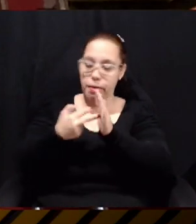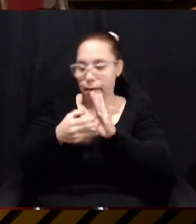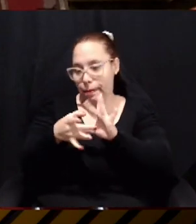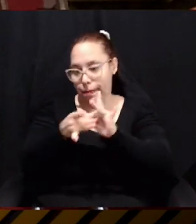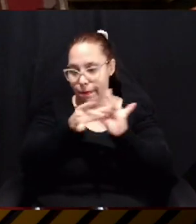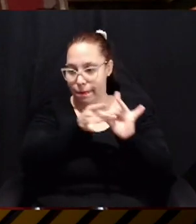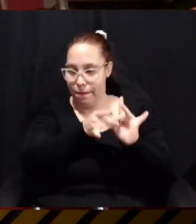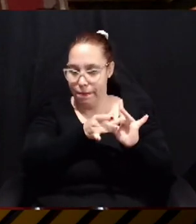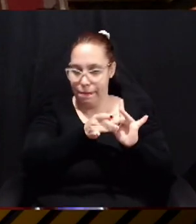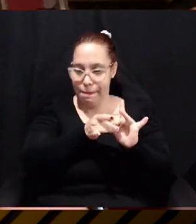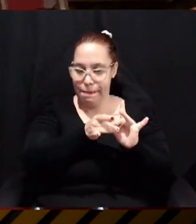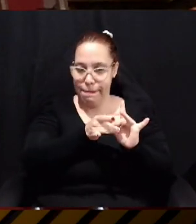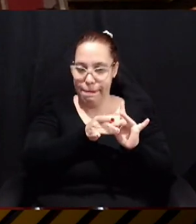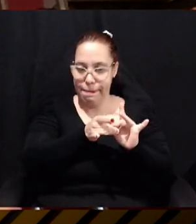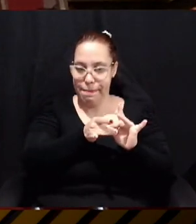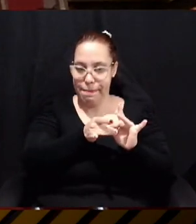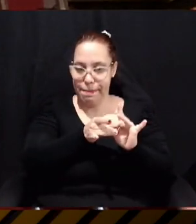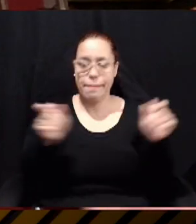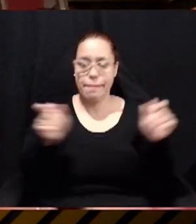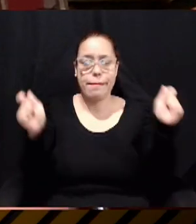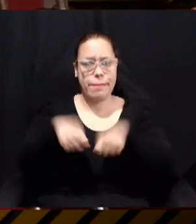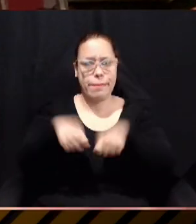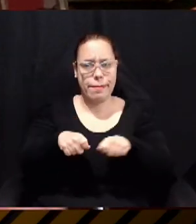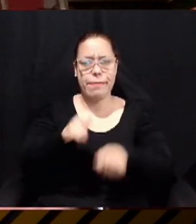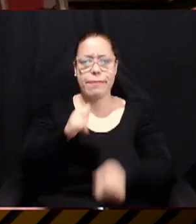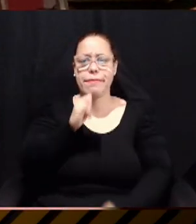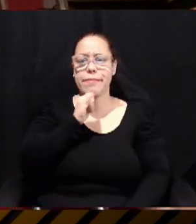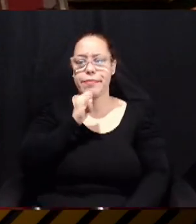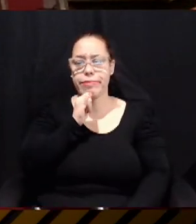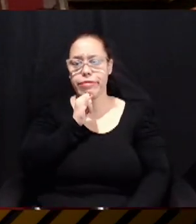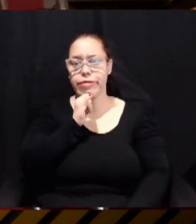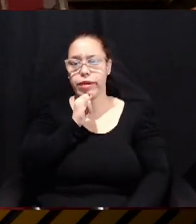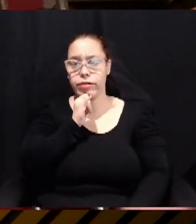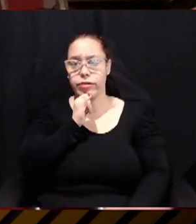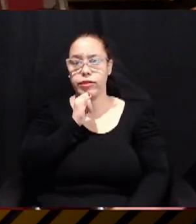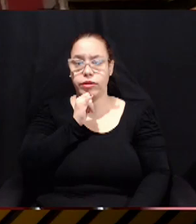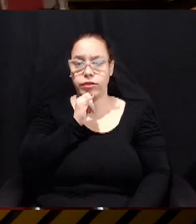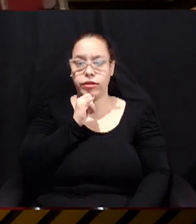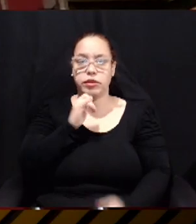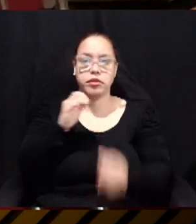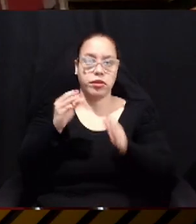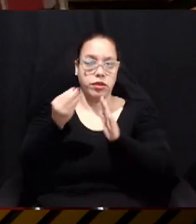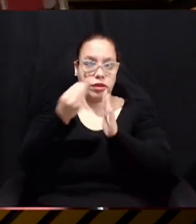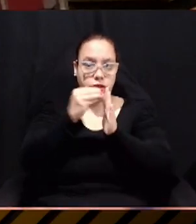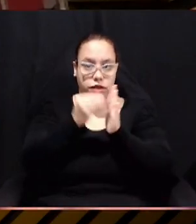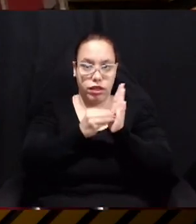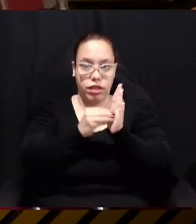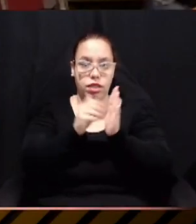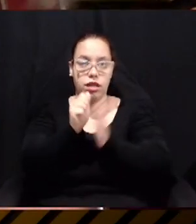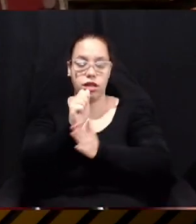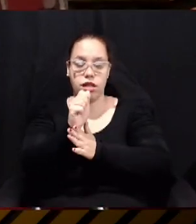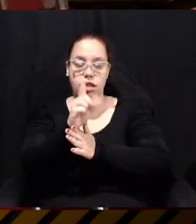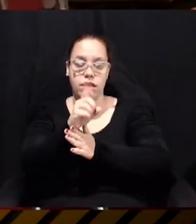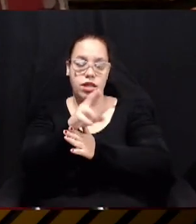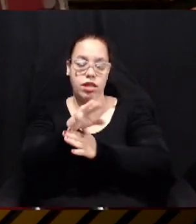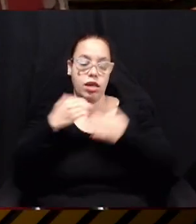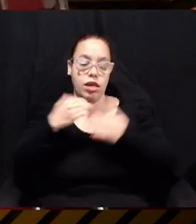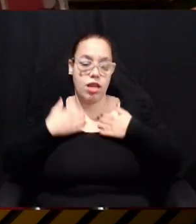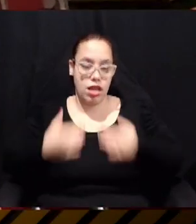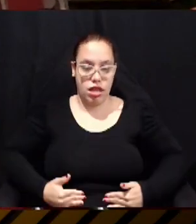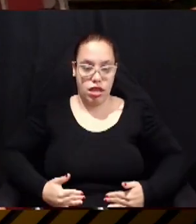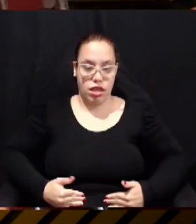outras possibilidades, tipo, por exemplo, trazer itens colecionáveis, adesivo, camiseta, adaptação